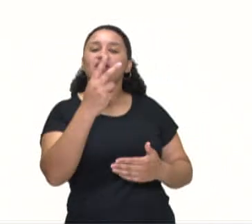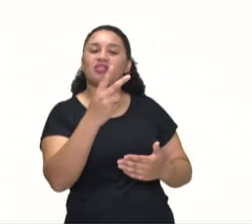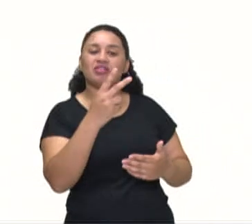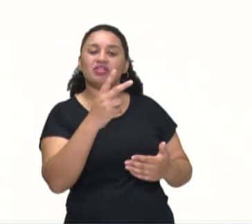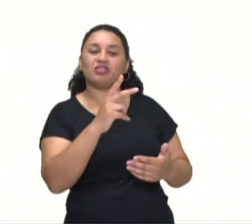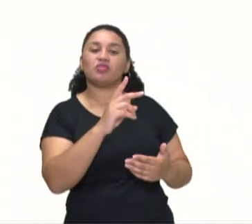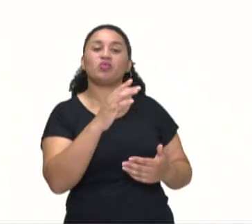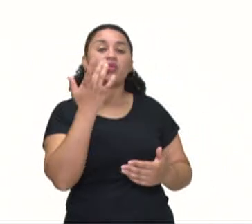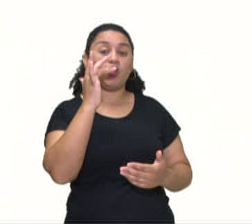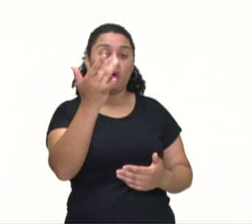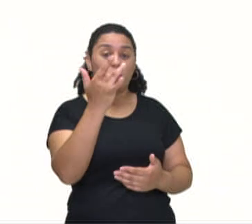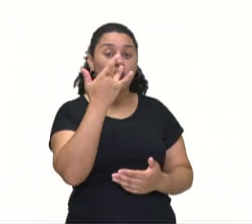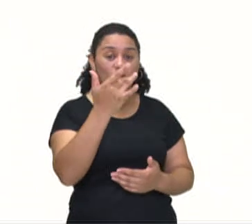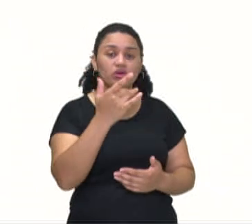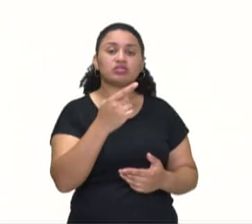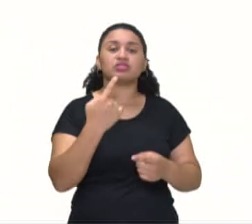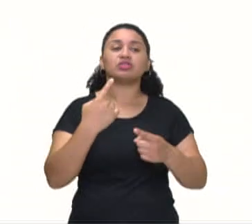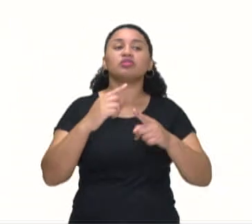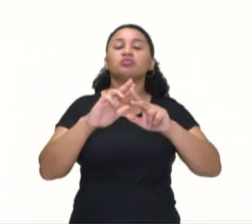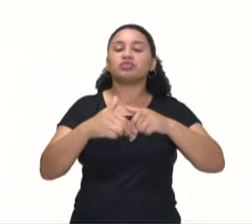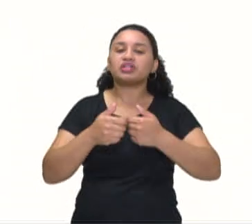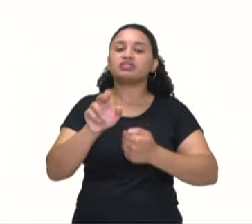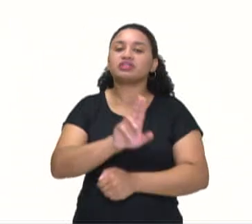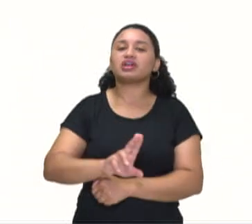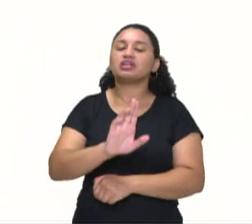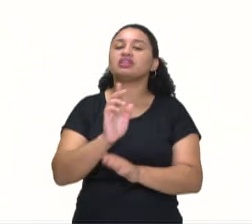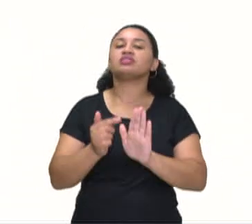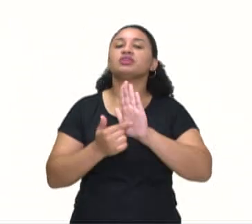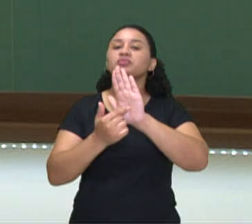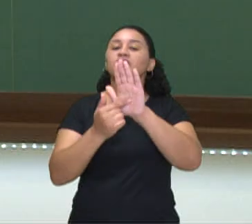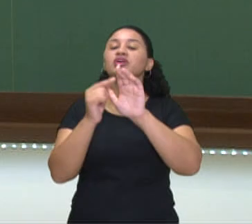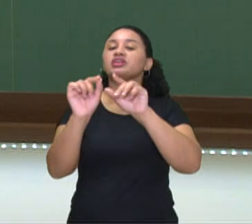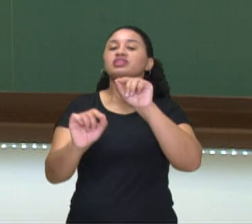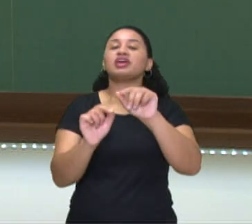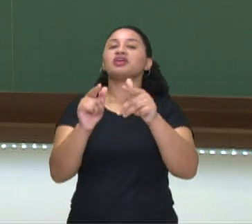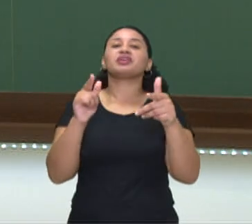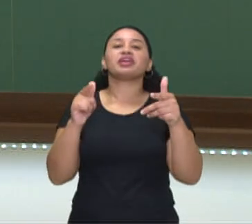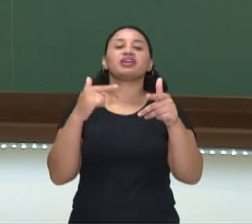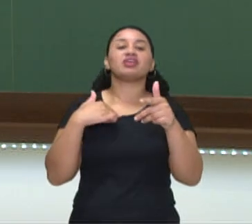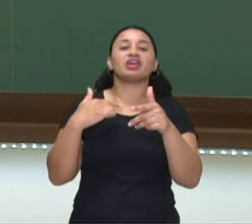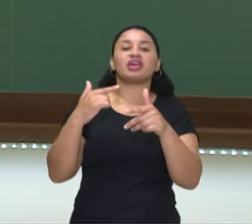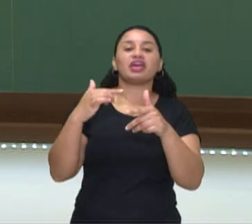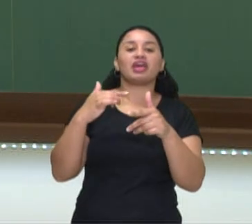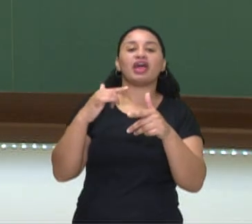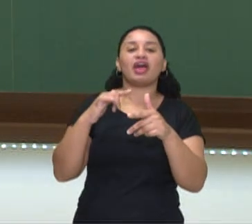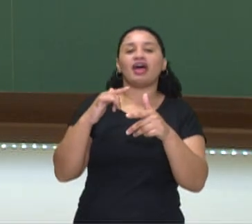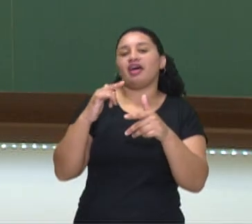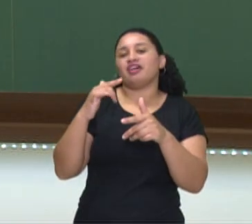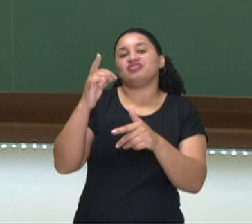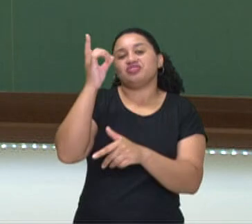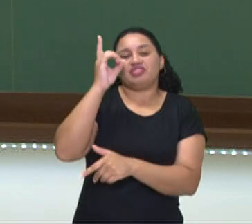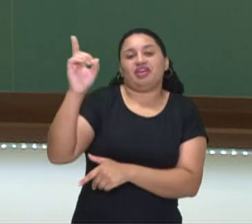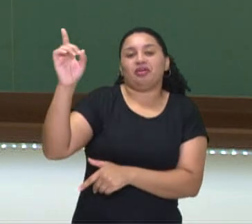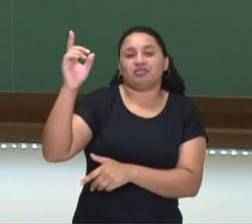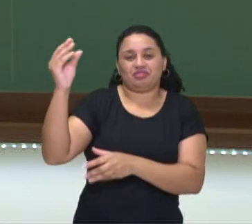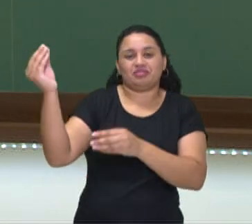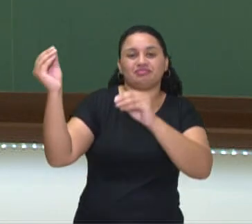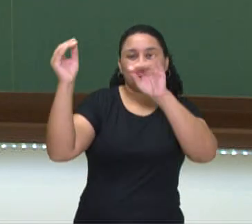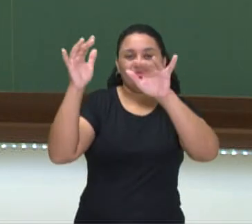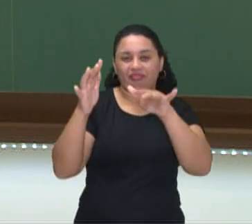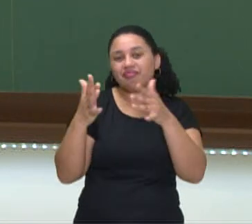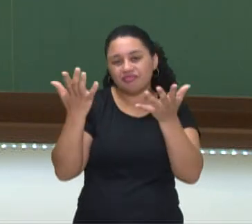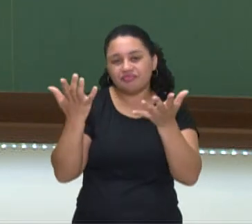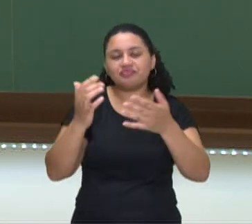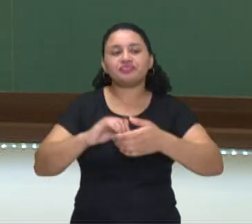para retratar as divindades. Então, observe o manto aqui da Virgem, né? Da Virgem Maria, todo